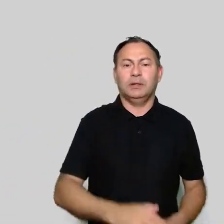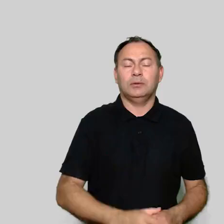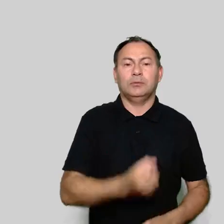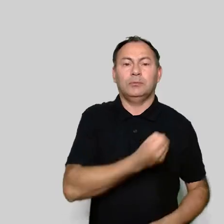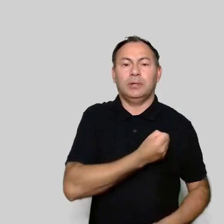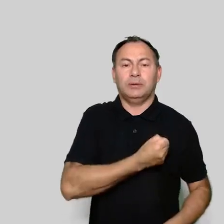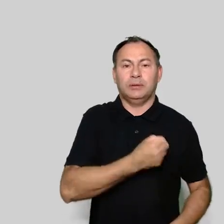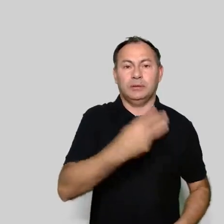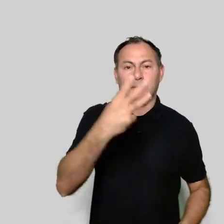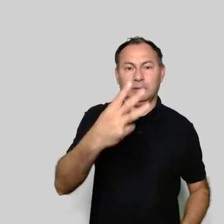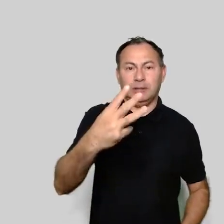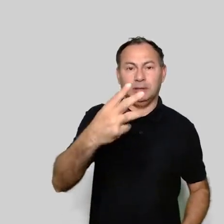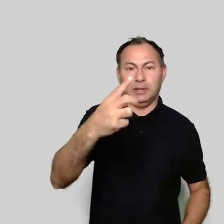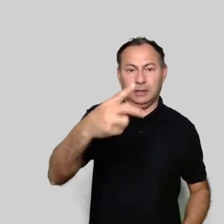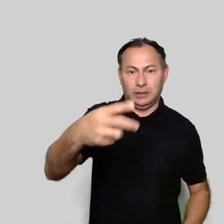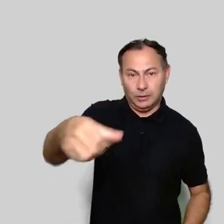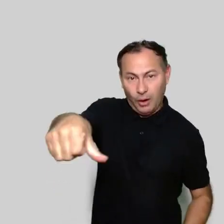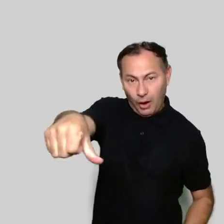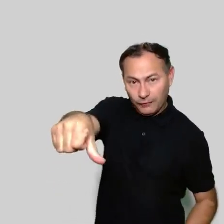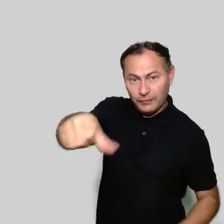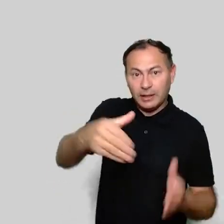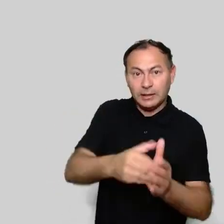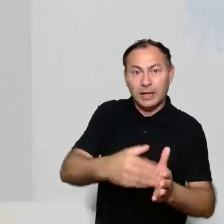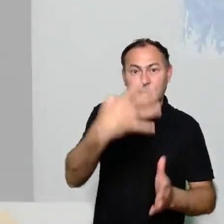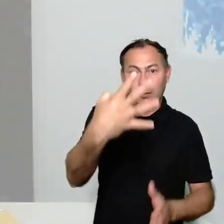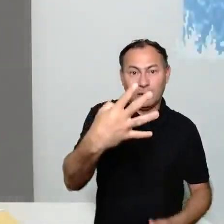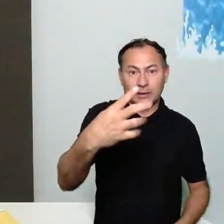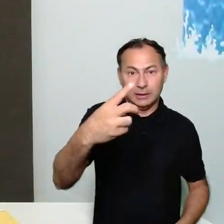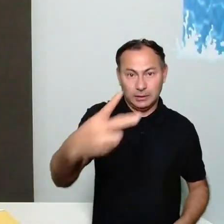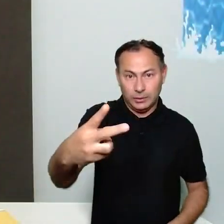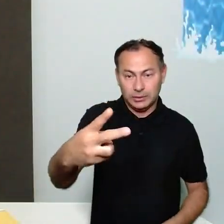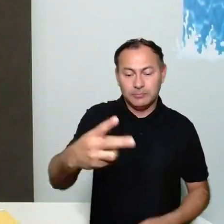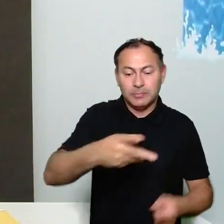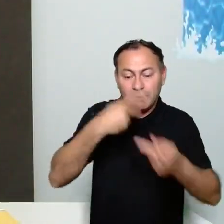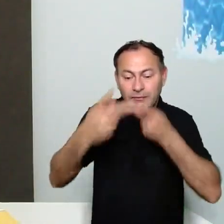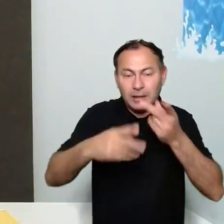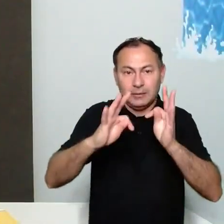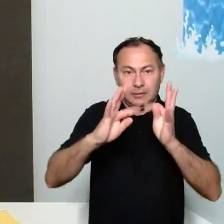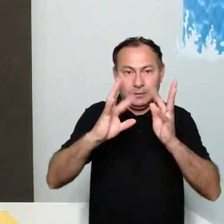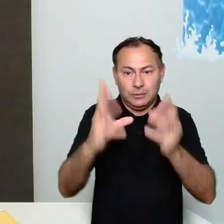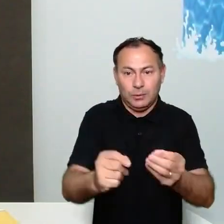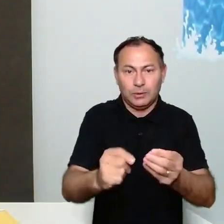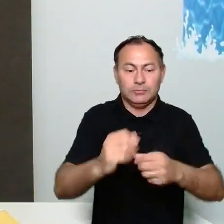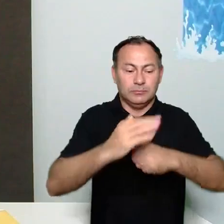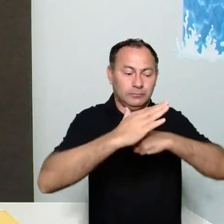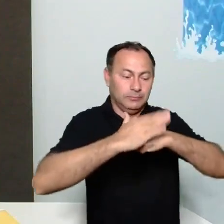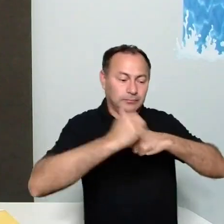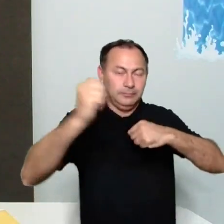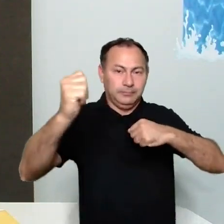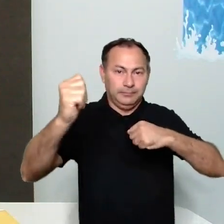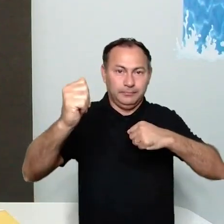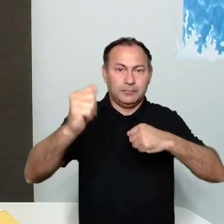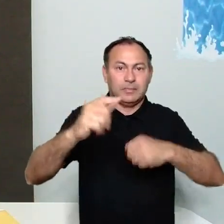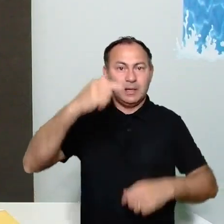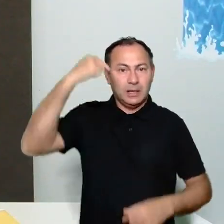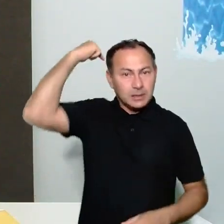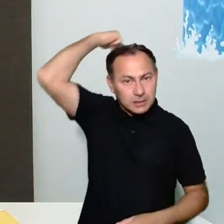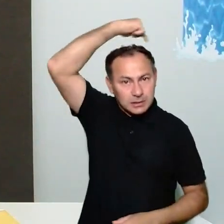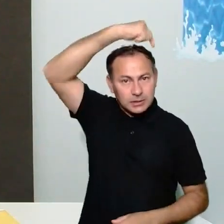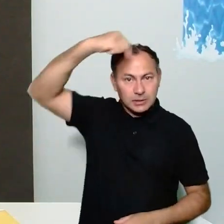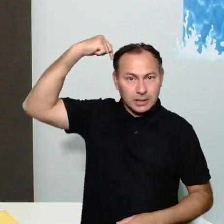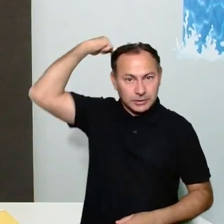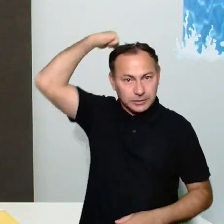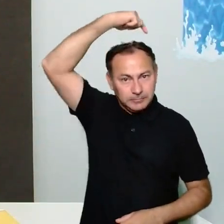42, que proclama e insiste que todos são chamados à